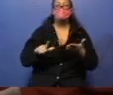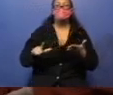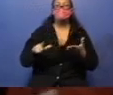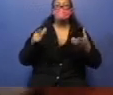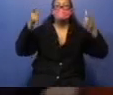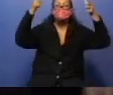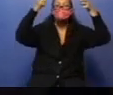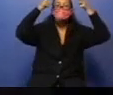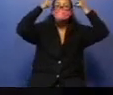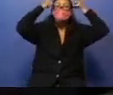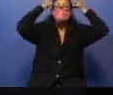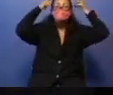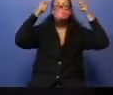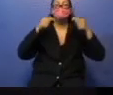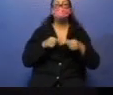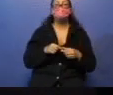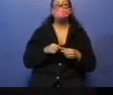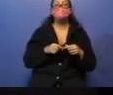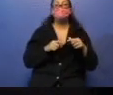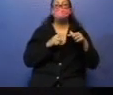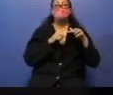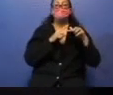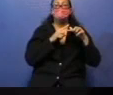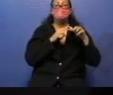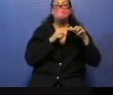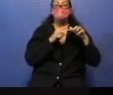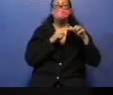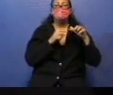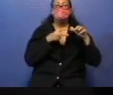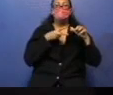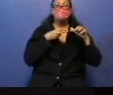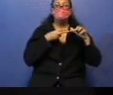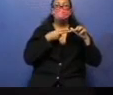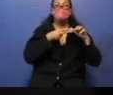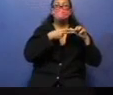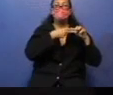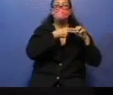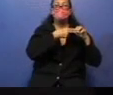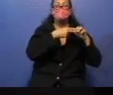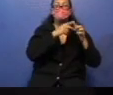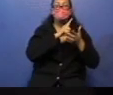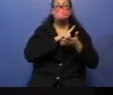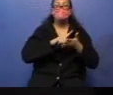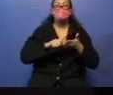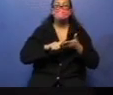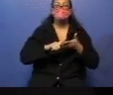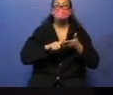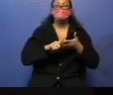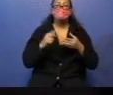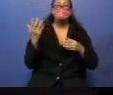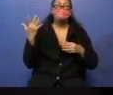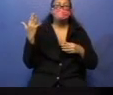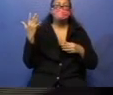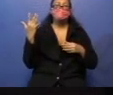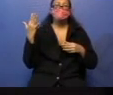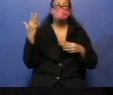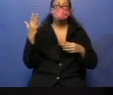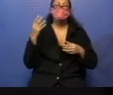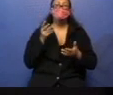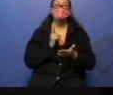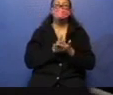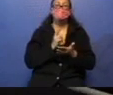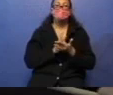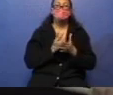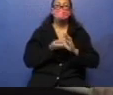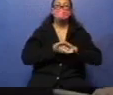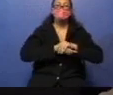touca, e estar com as unhas curtas e limpas, e as mãos devem estar sempre